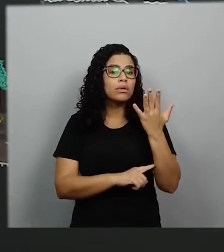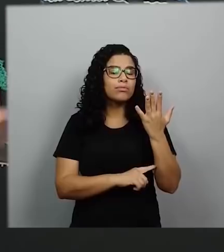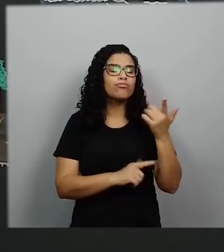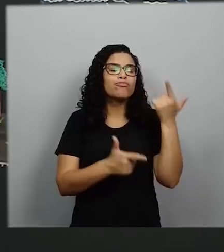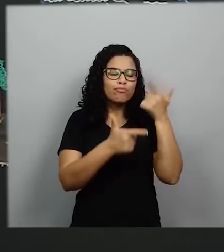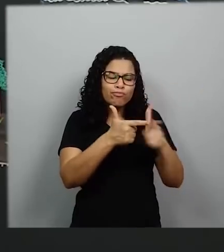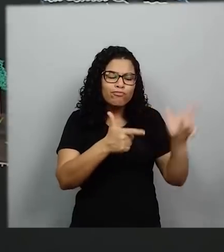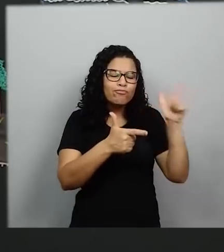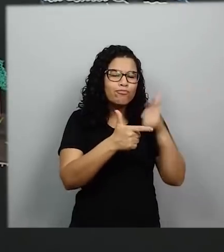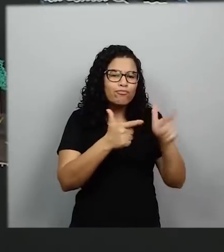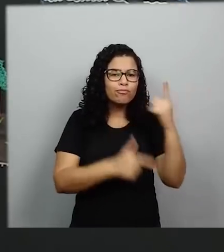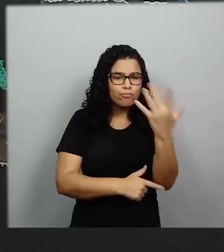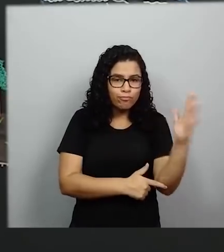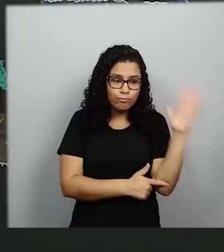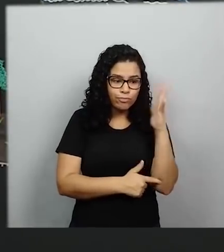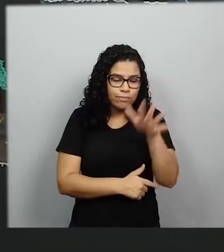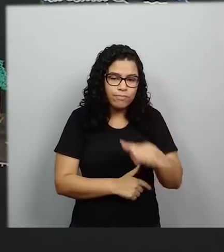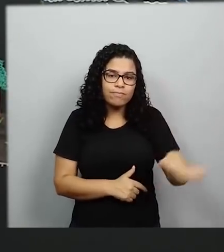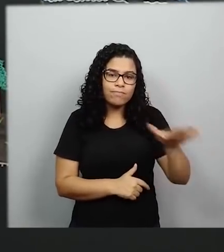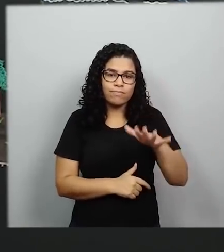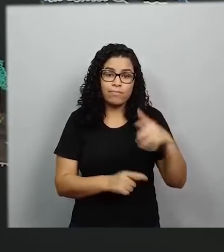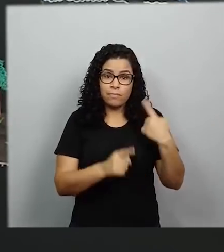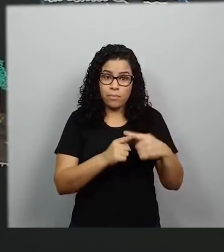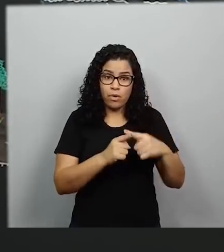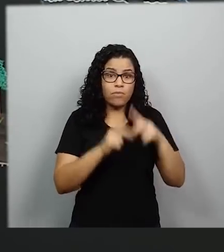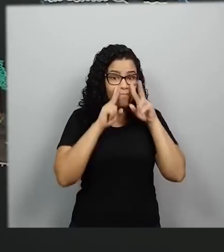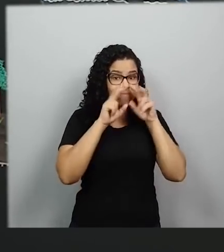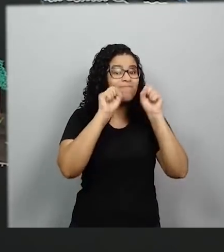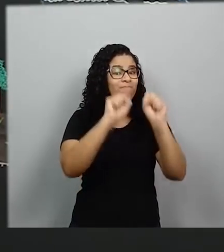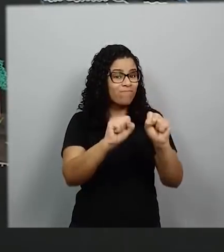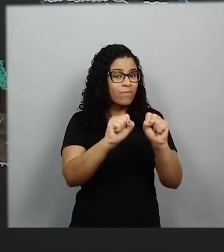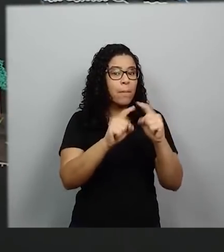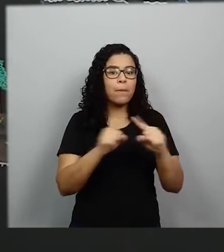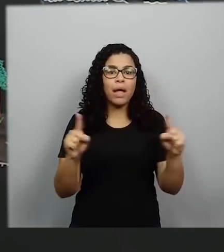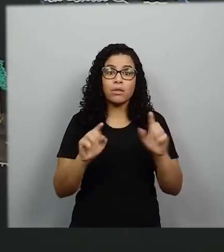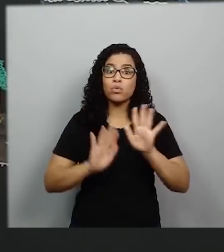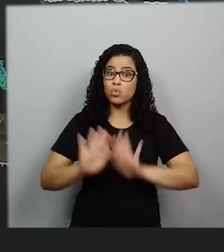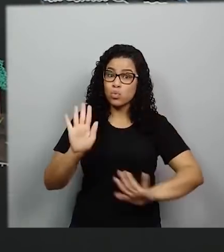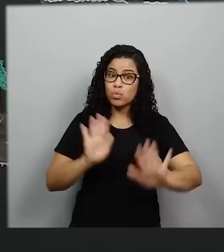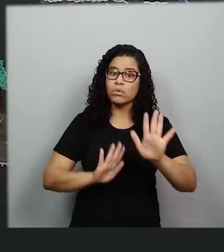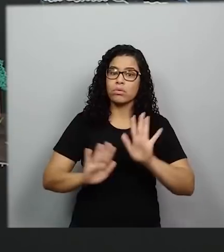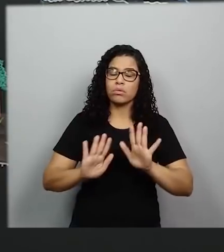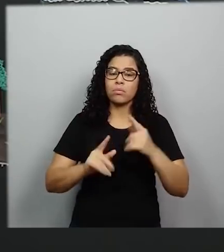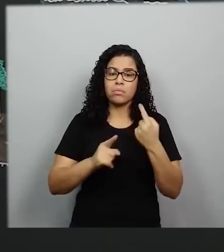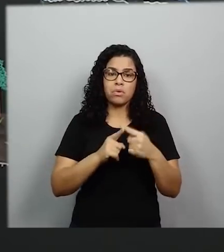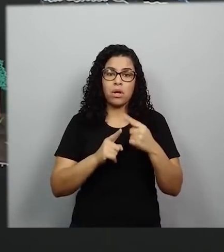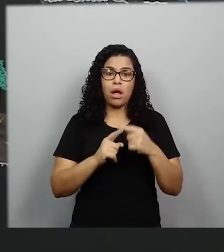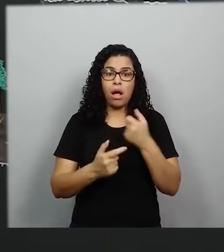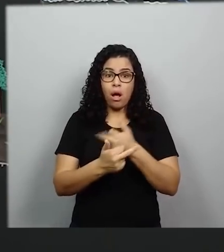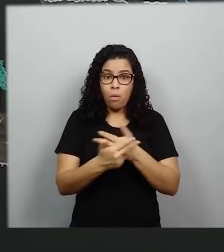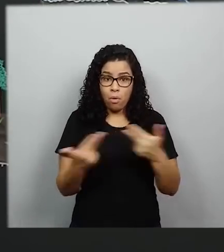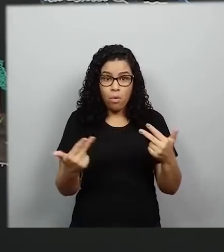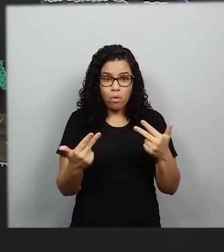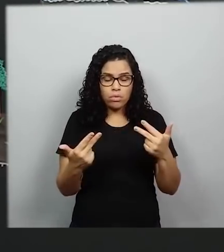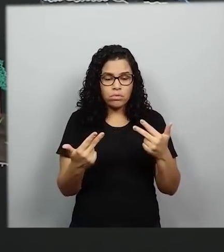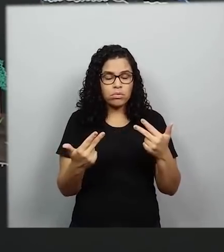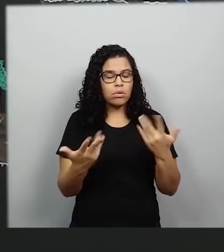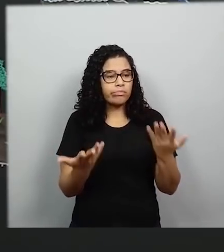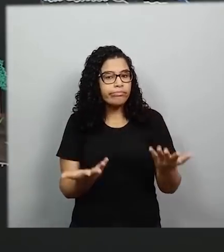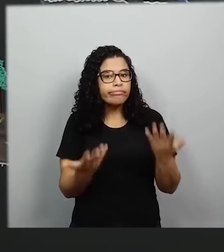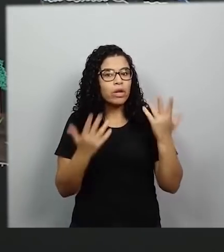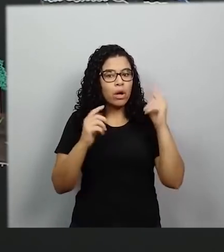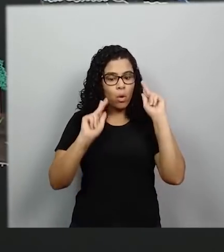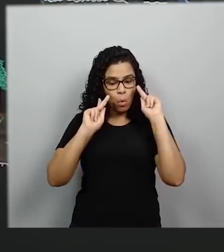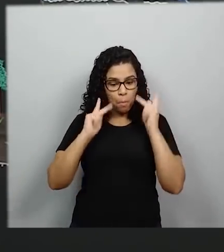sua magnitude, devido à sua intensidade. Mas você precisa tomar cuidado. Se algo foi causado pelo ser humano,